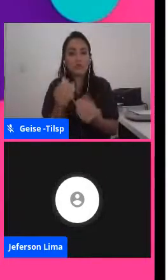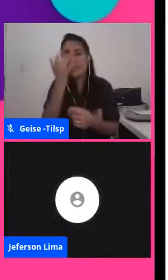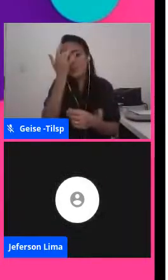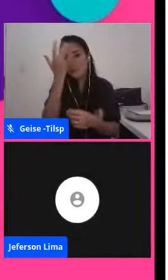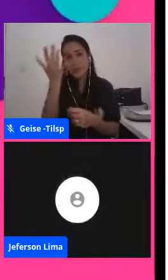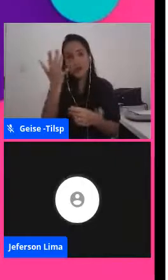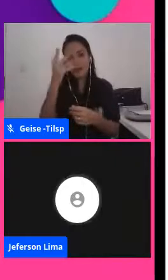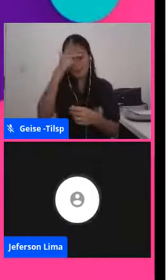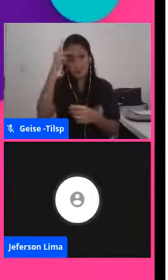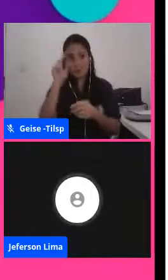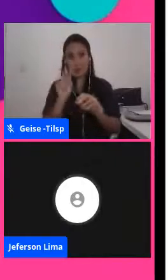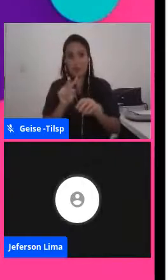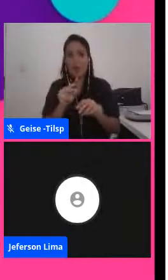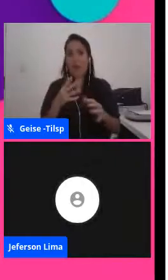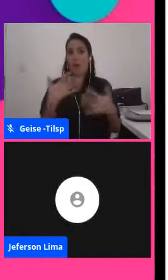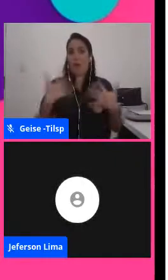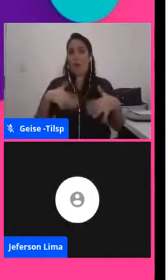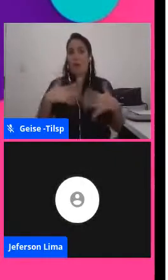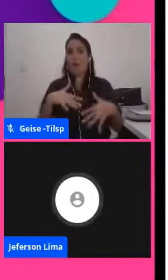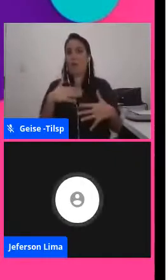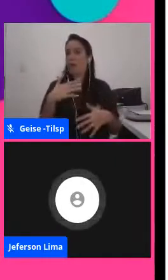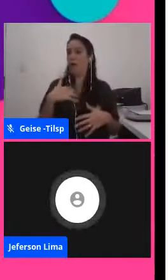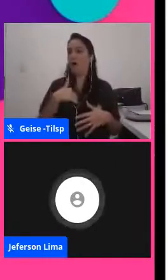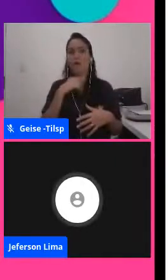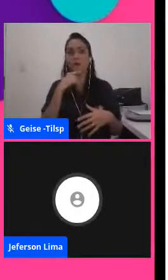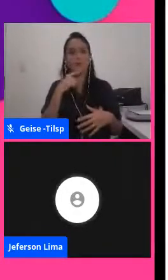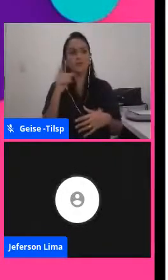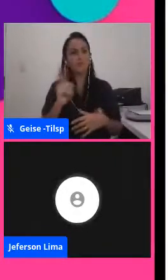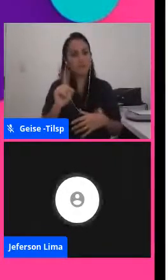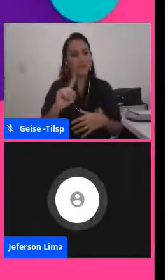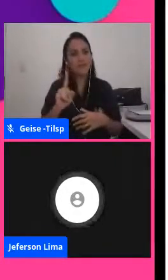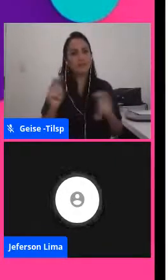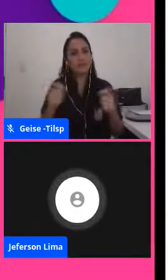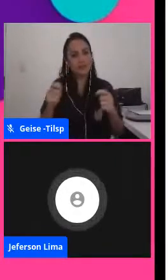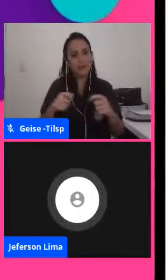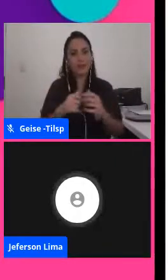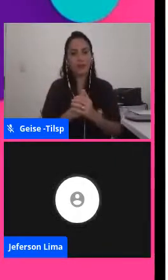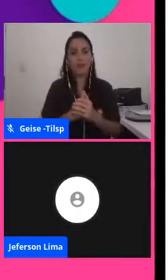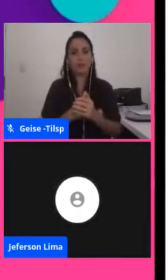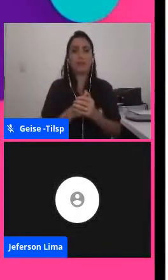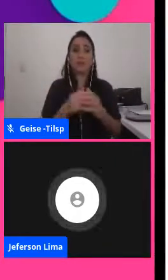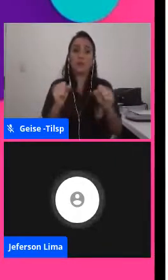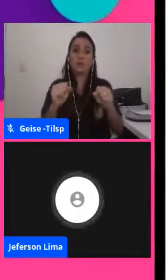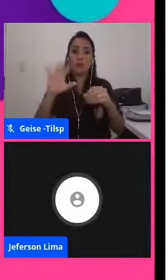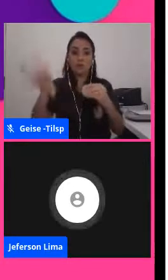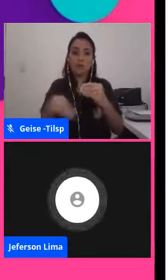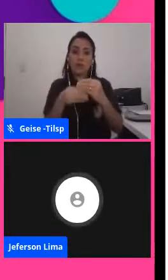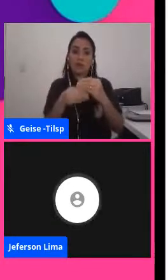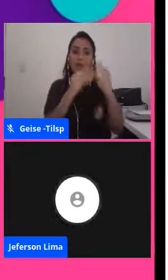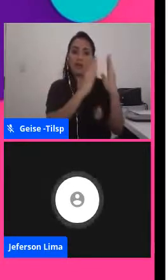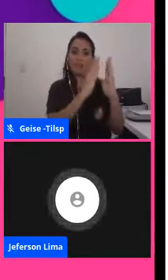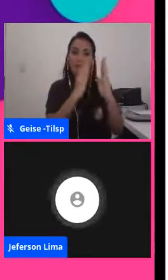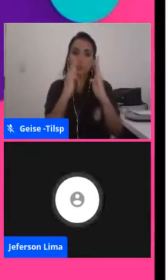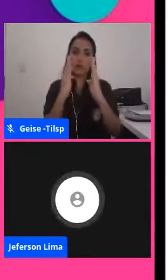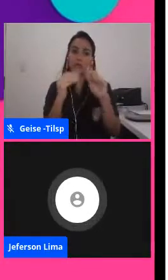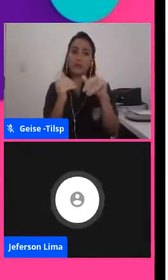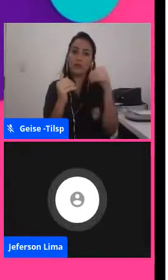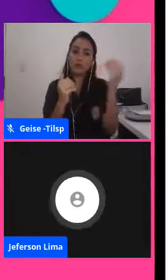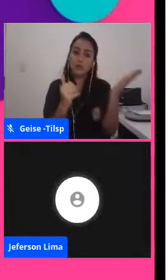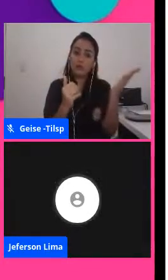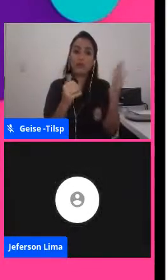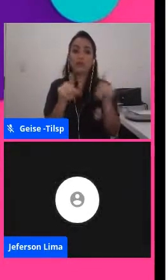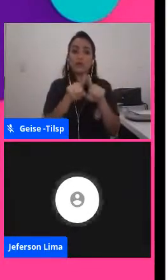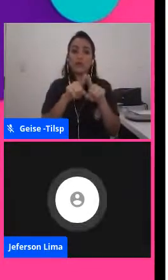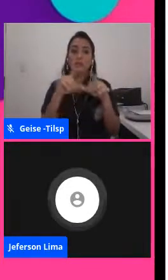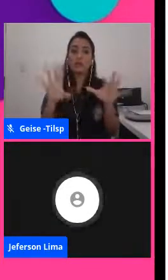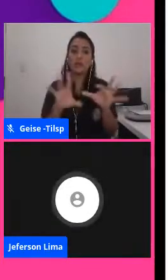assustar muito aquele desenvolvedor final. Tranquilo? A gente tem a opção de incluir bibliotecas externas, conectar com placas e adicionar